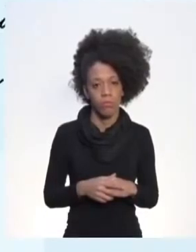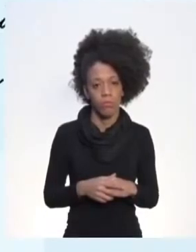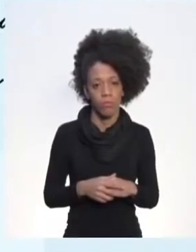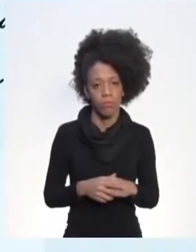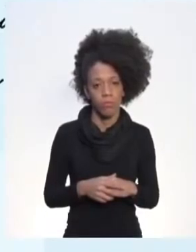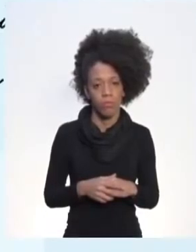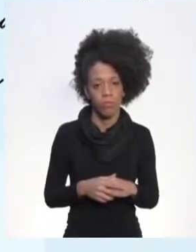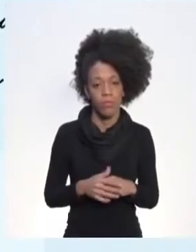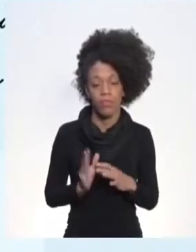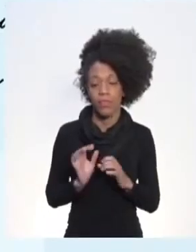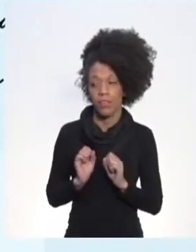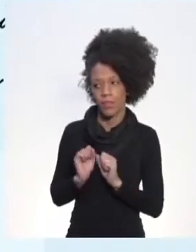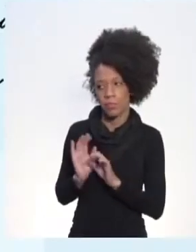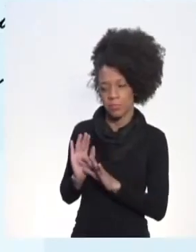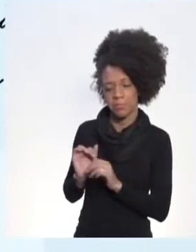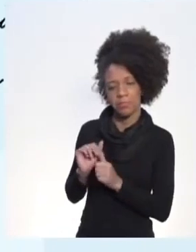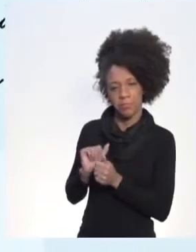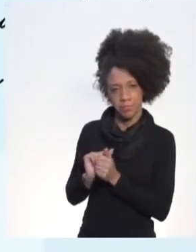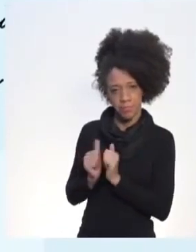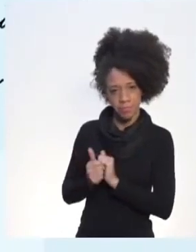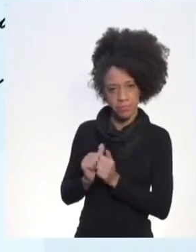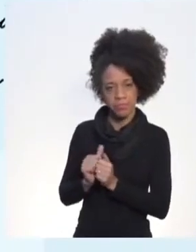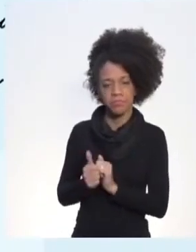Epa, tô pegando, né?